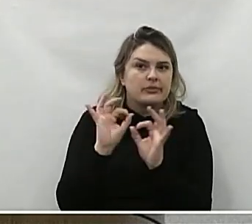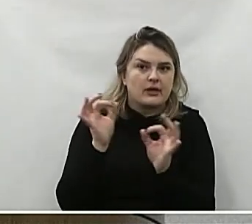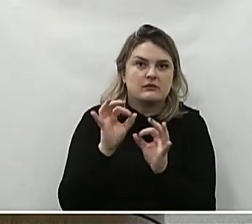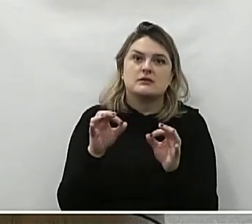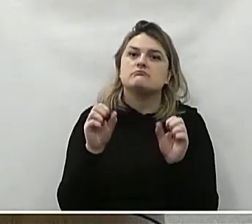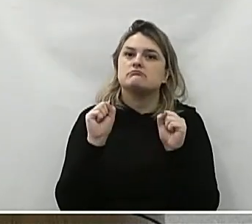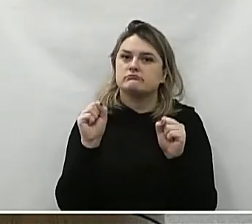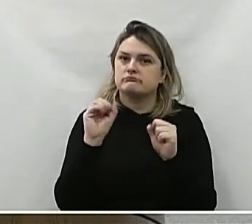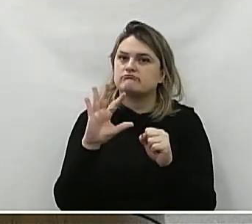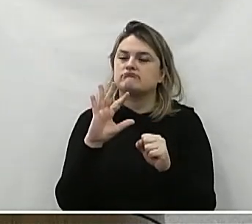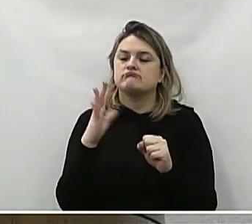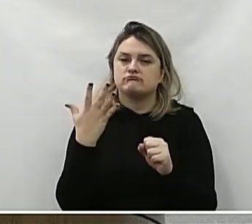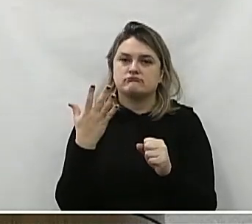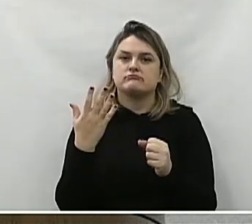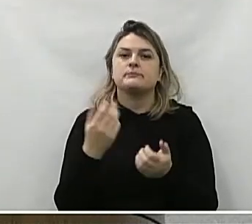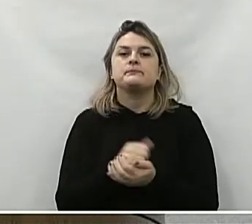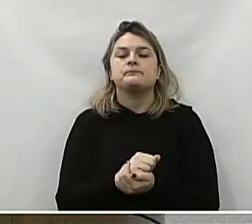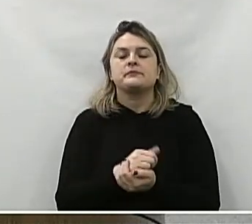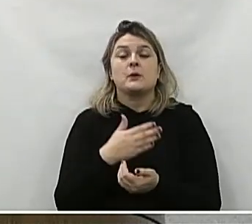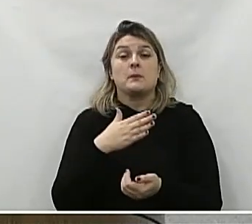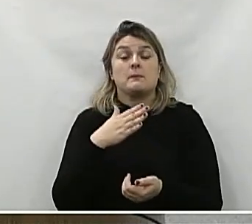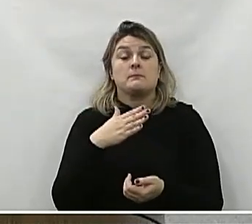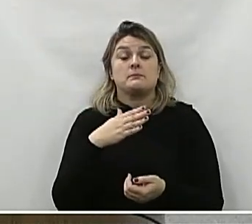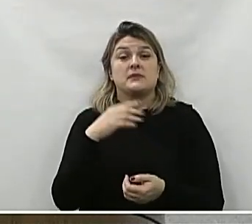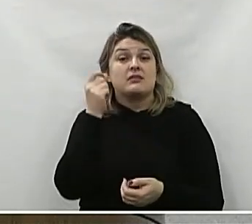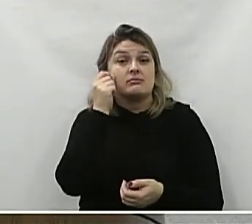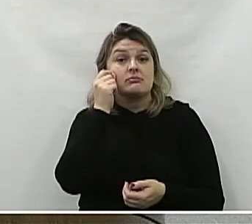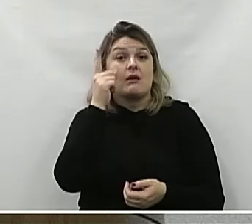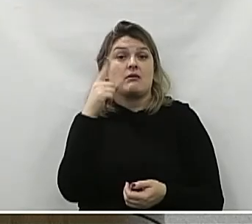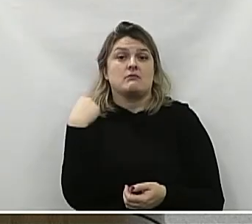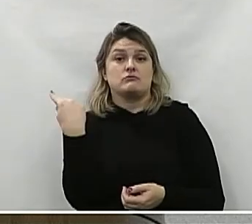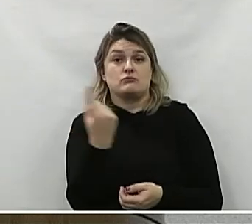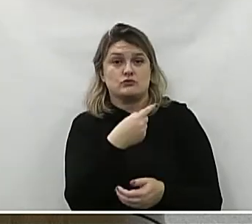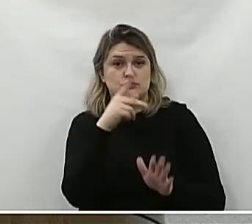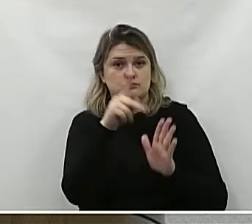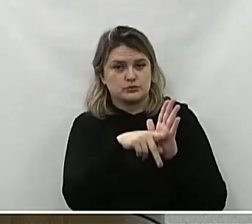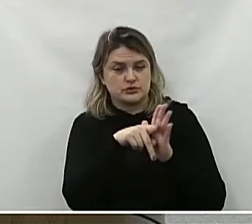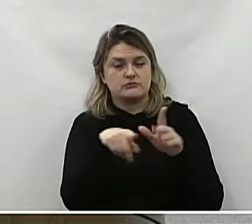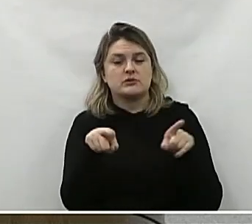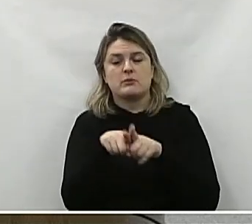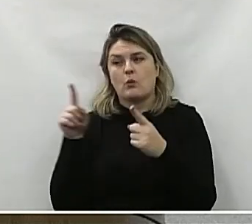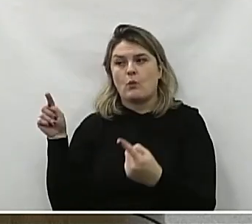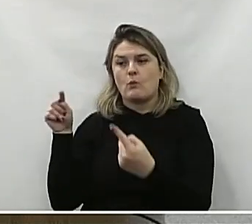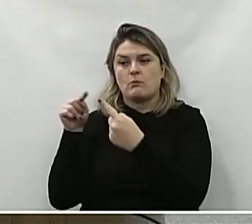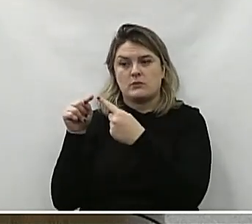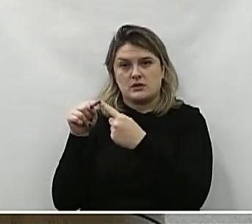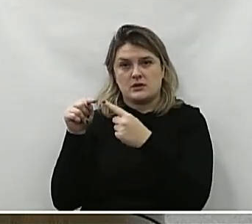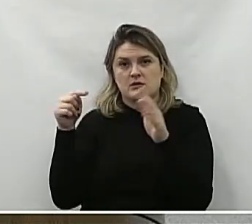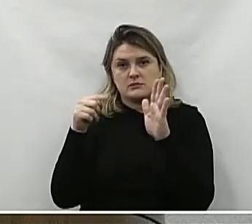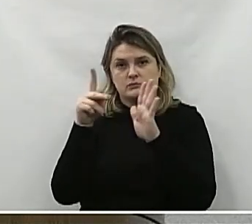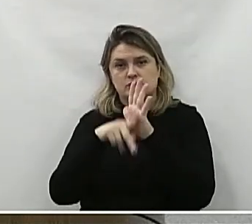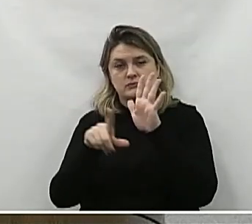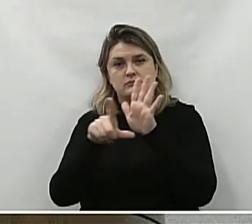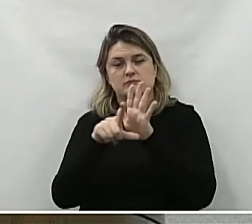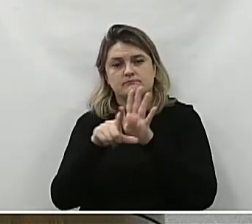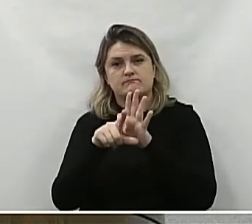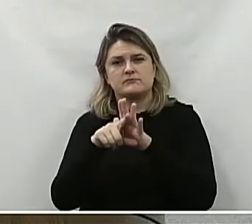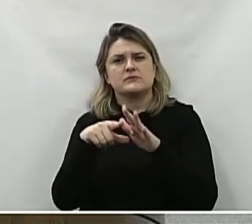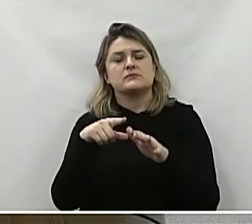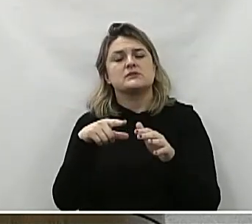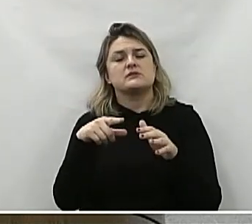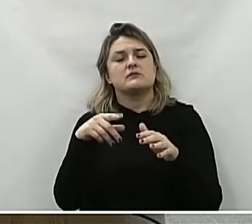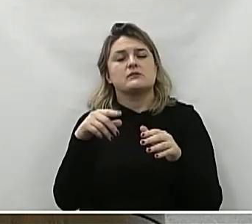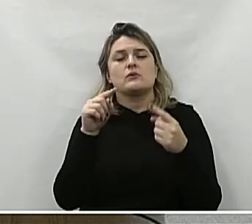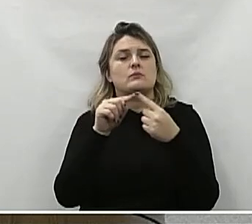a ideia do nosso projeto e que vai muito ao encontro da própria desse projeto de lei é de